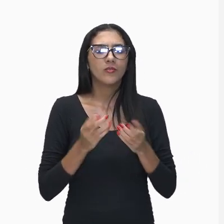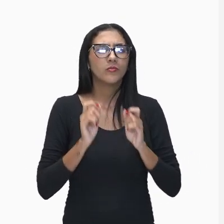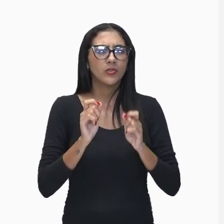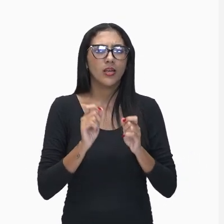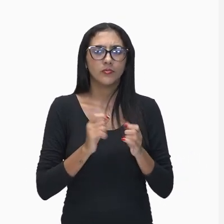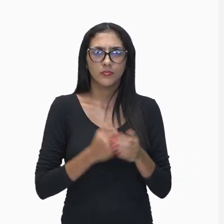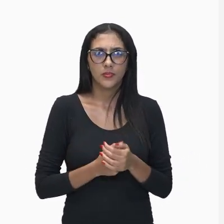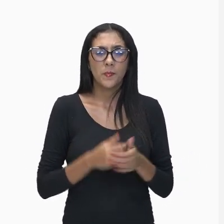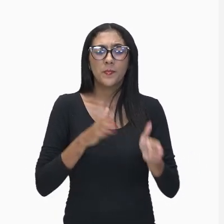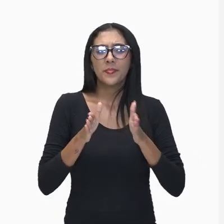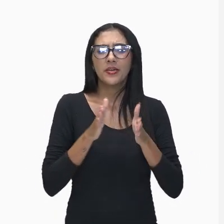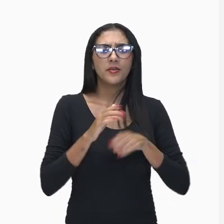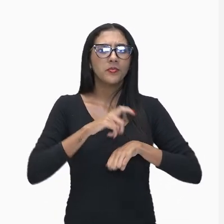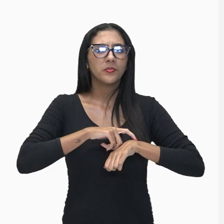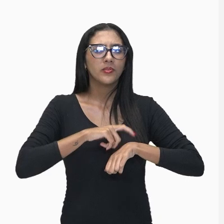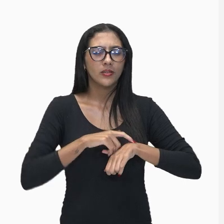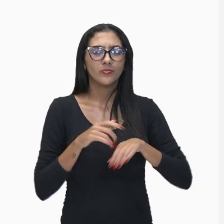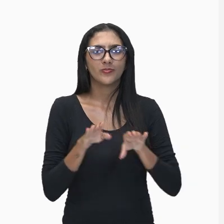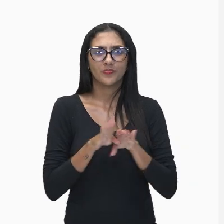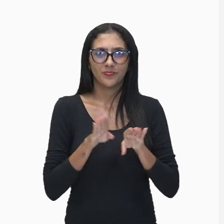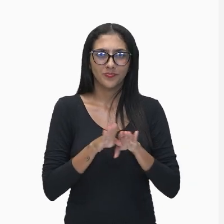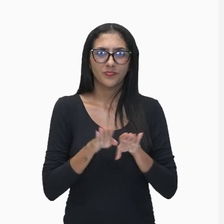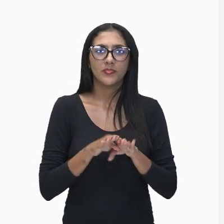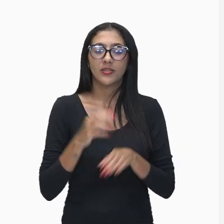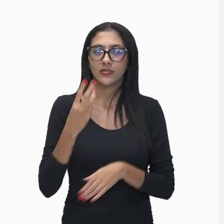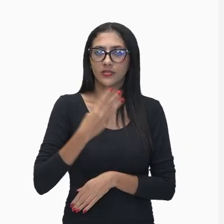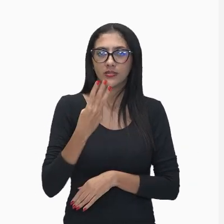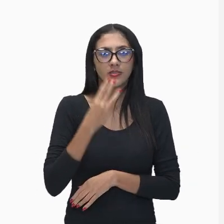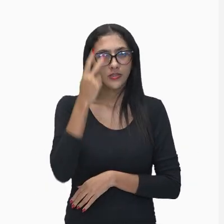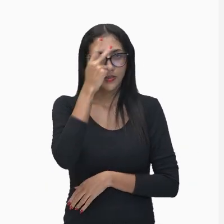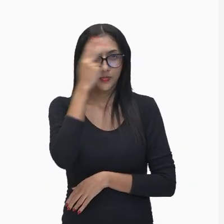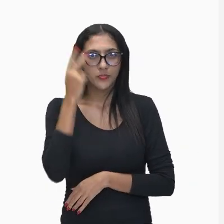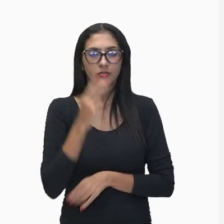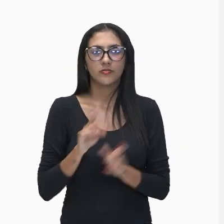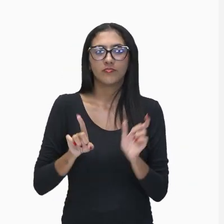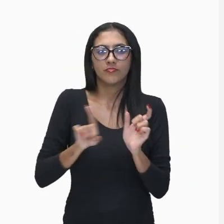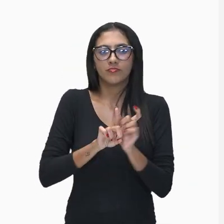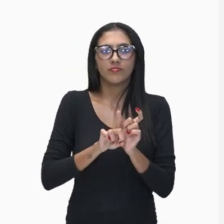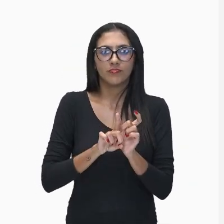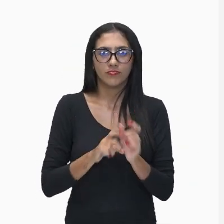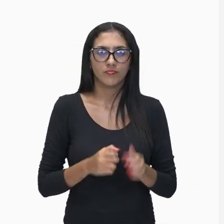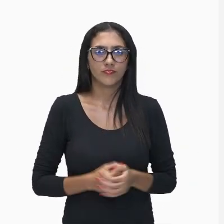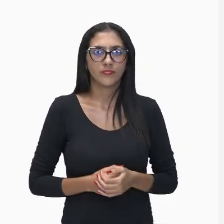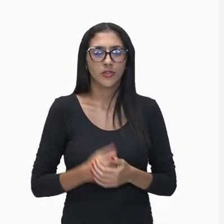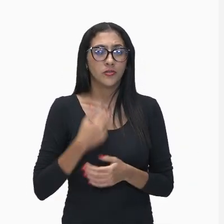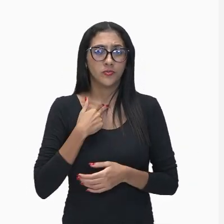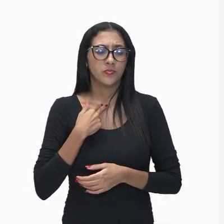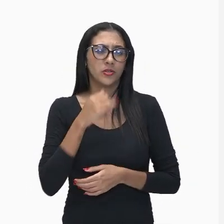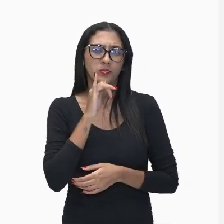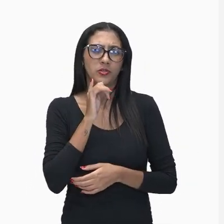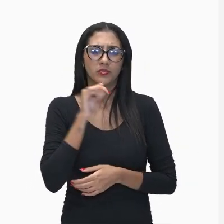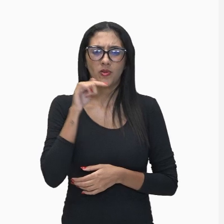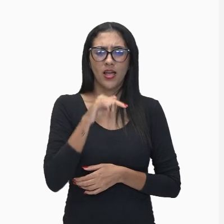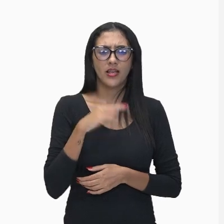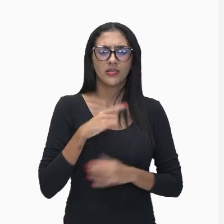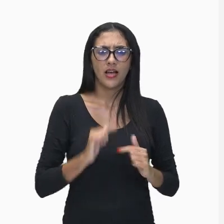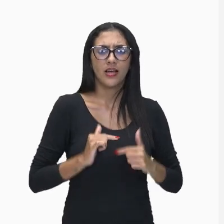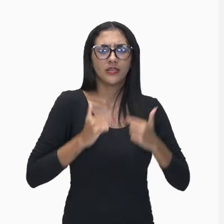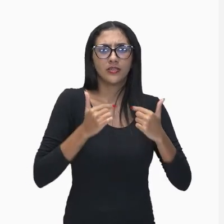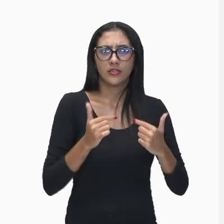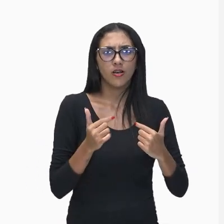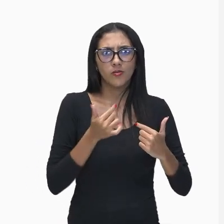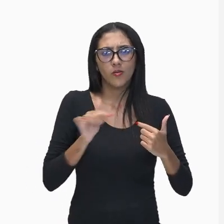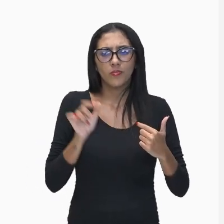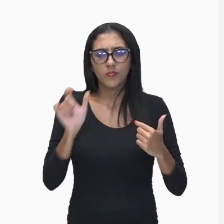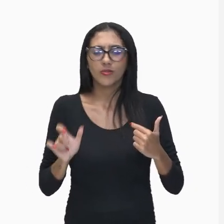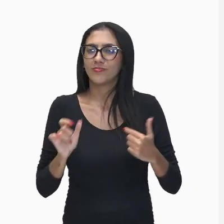também, então ele vai ficar na terceira pessoa do singular, porque não podemos atribuir a ação dele a nenhum sujeito, então ele é um verbo